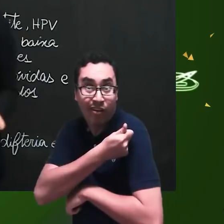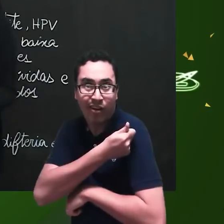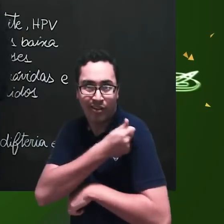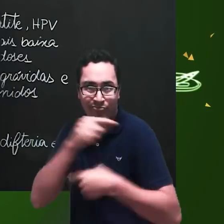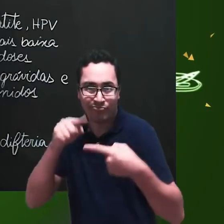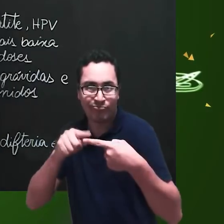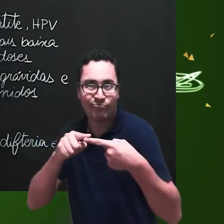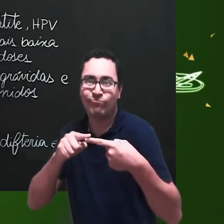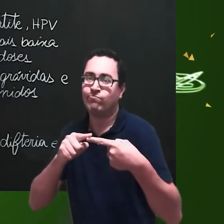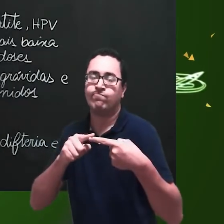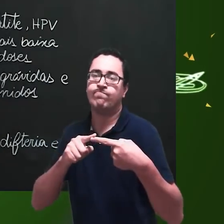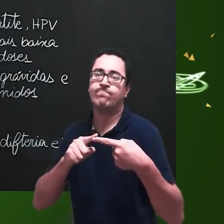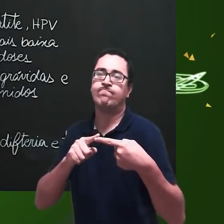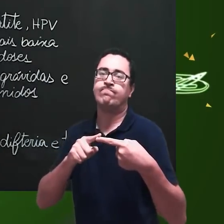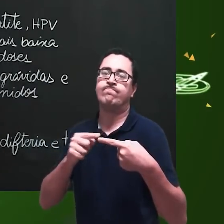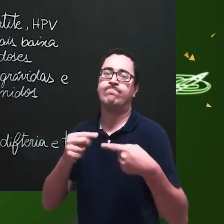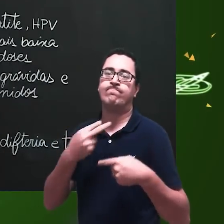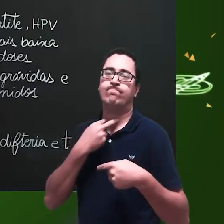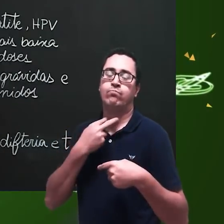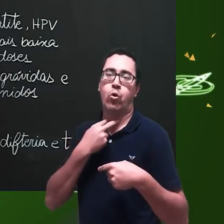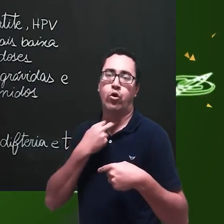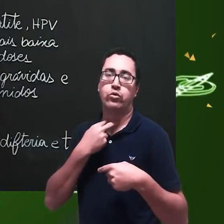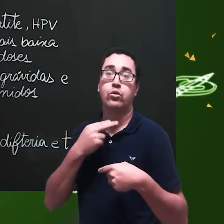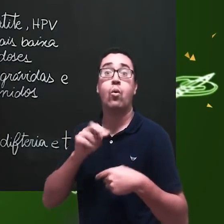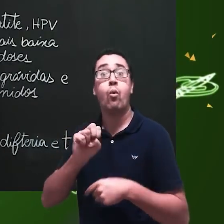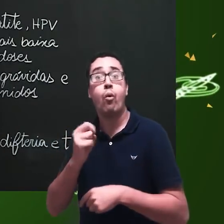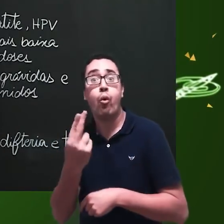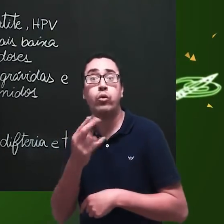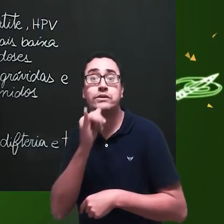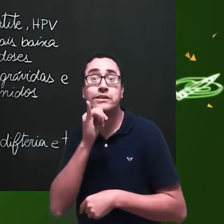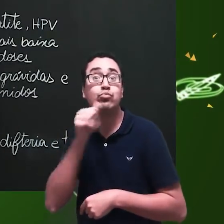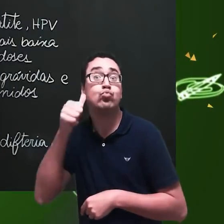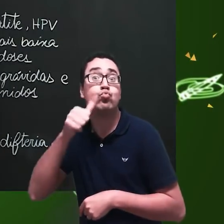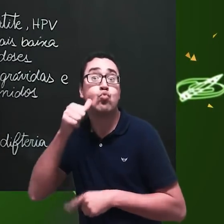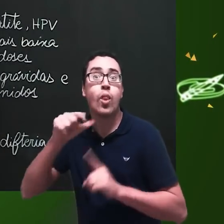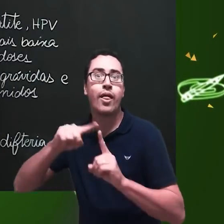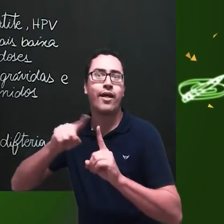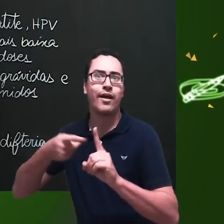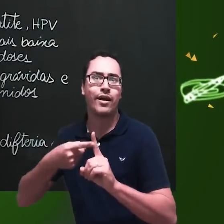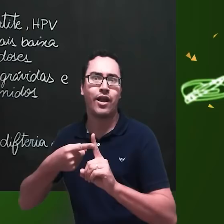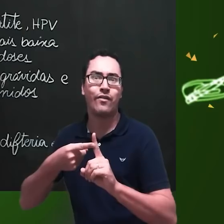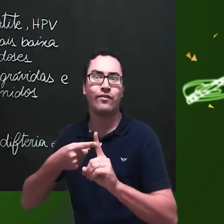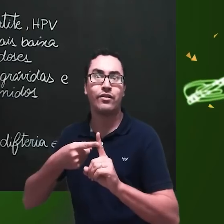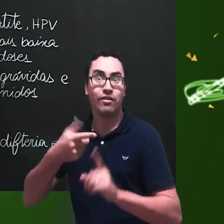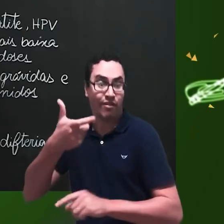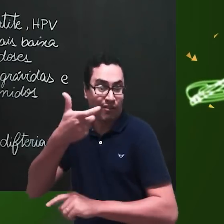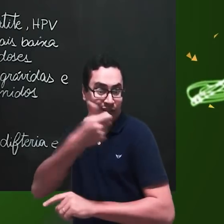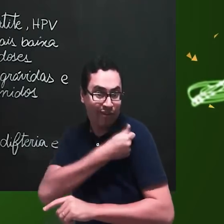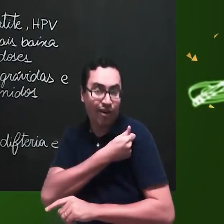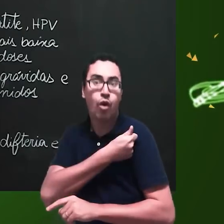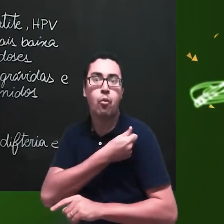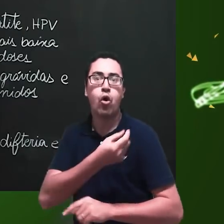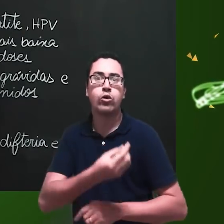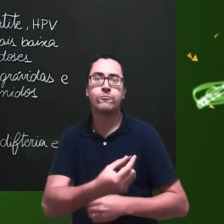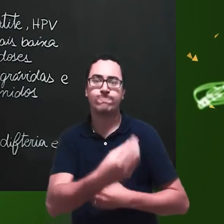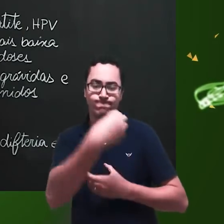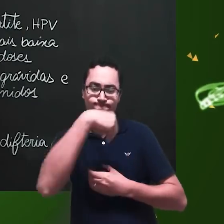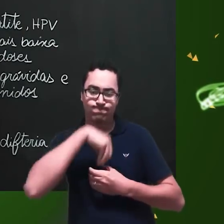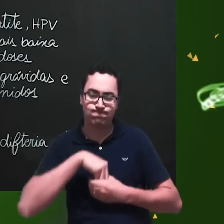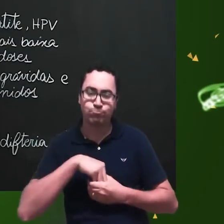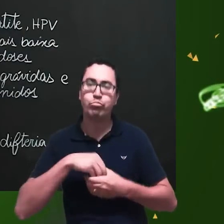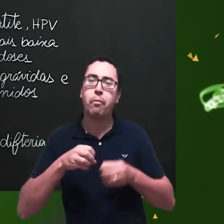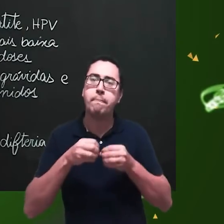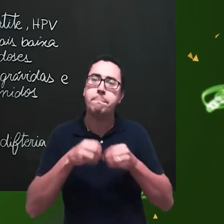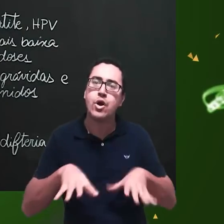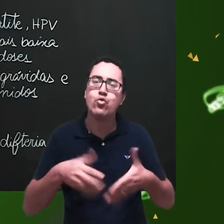Ou também, no caso das grávidas, afinal, esses vírus podem passar e levar a danos para esse filhote, a